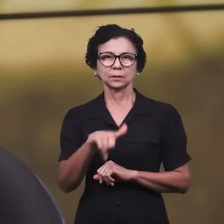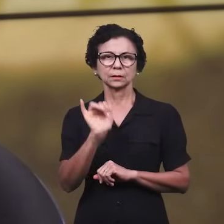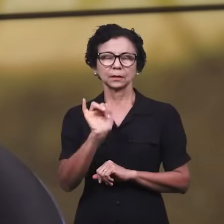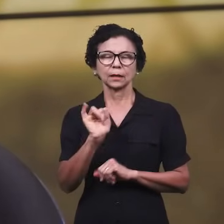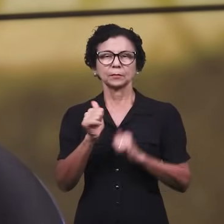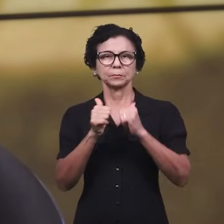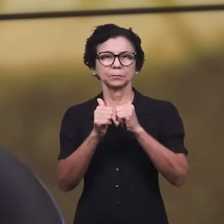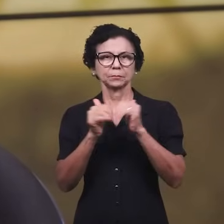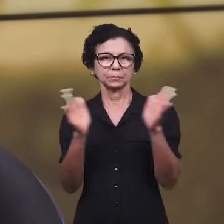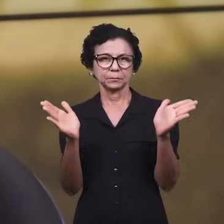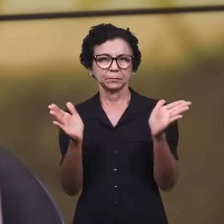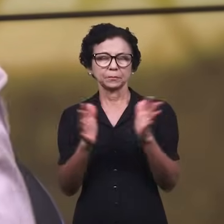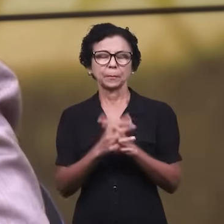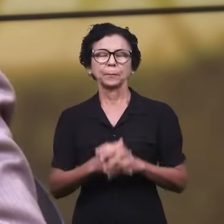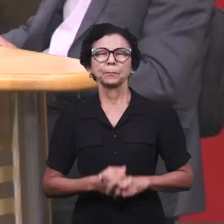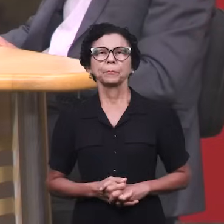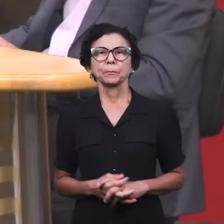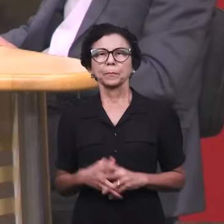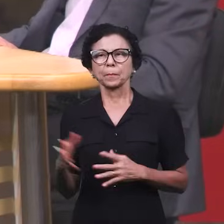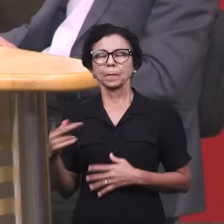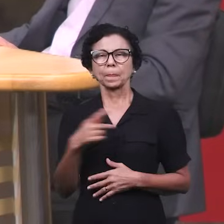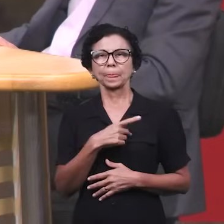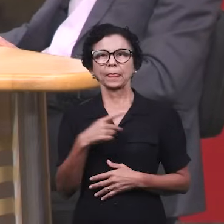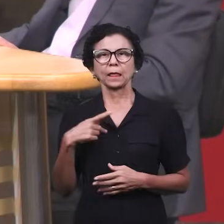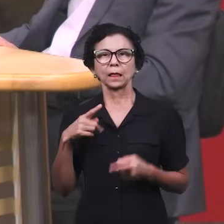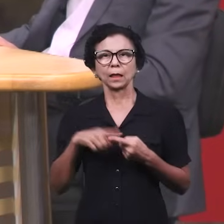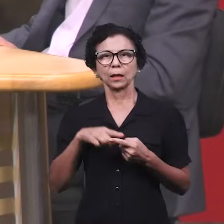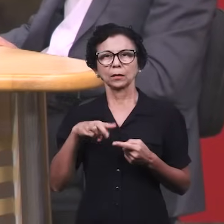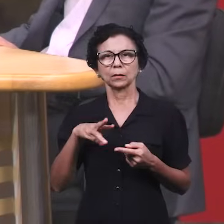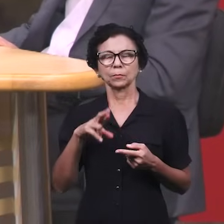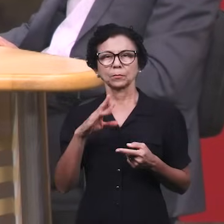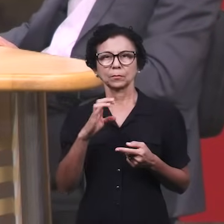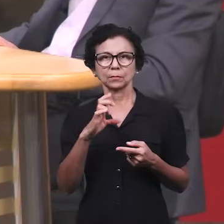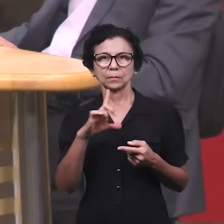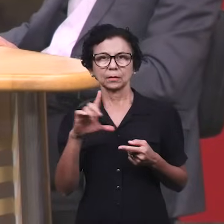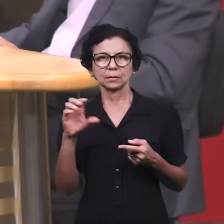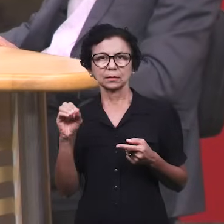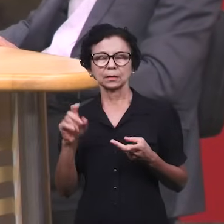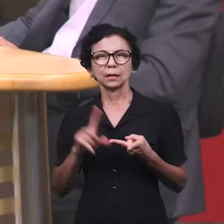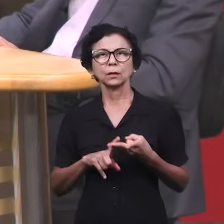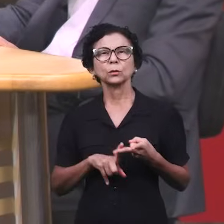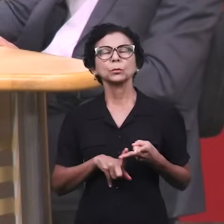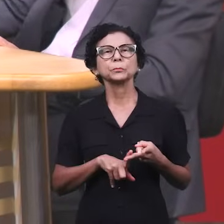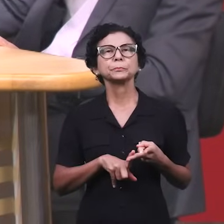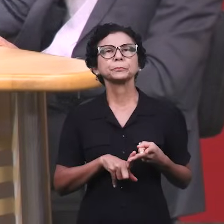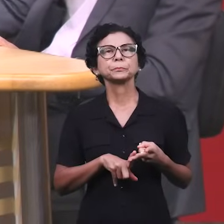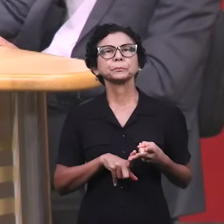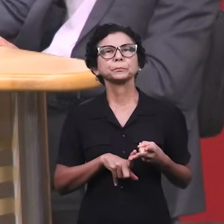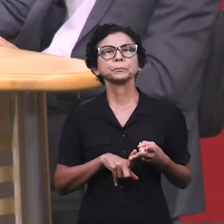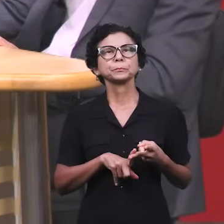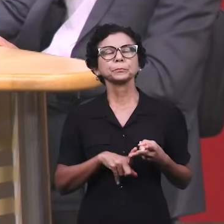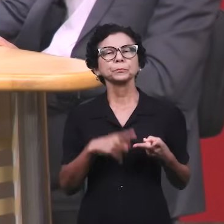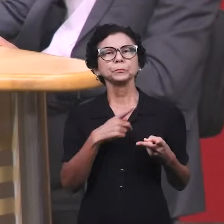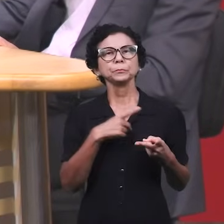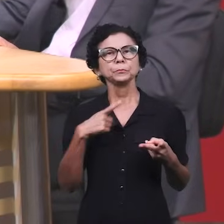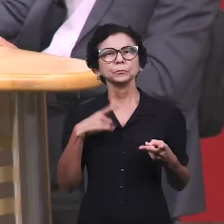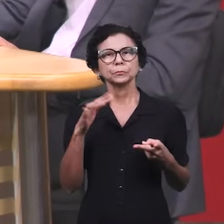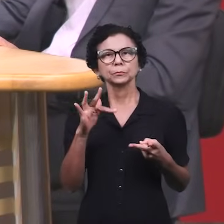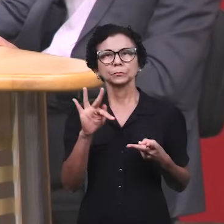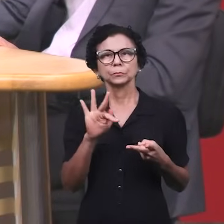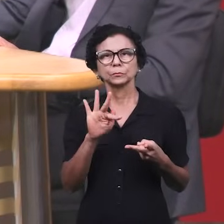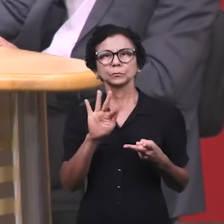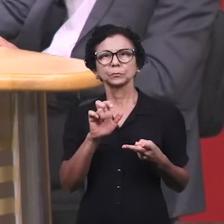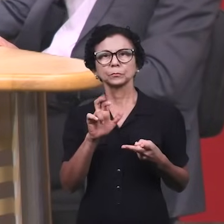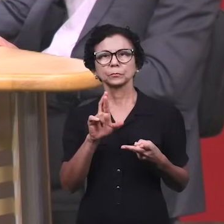conosco aqui os pastores Marcelo Ferreira do Conselho presbiteral Padre senhor a todos temos aqui o Fernando Almeida